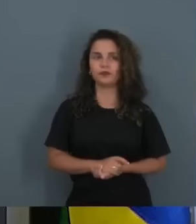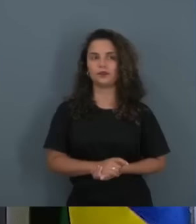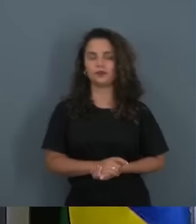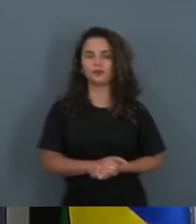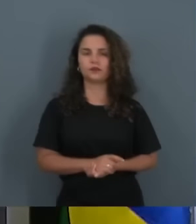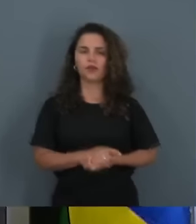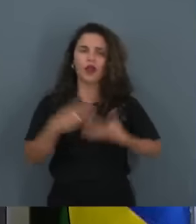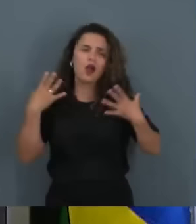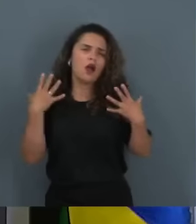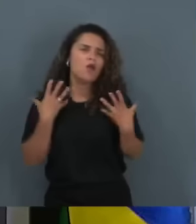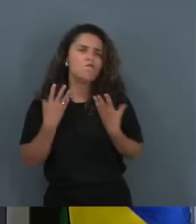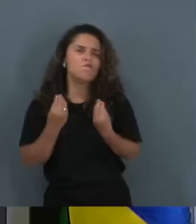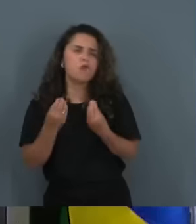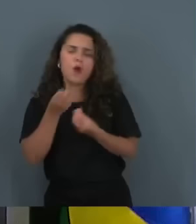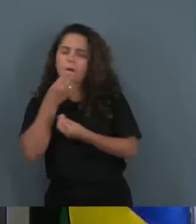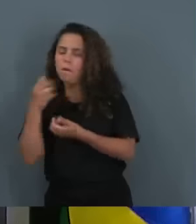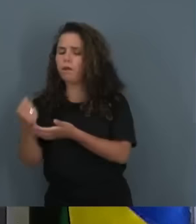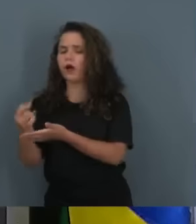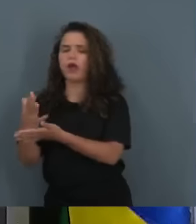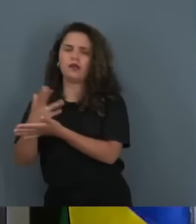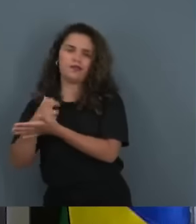Fui muito bem acolhido.